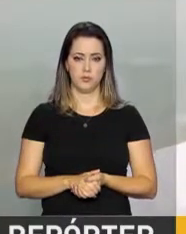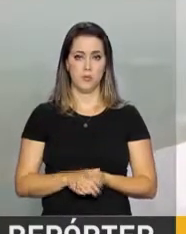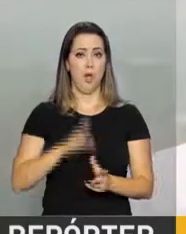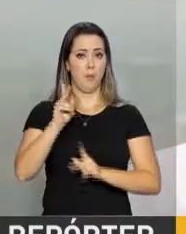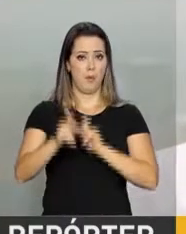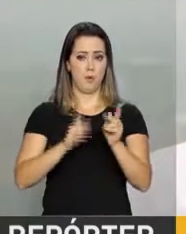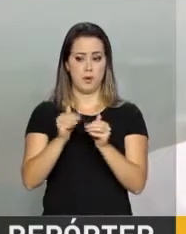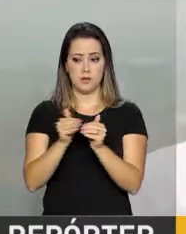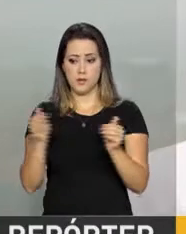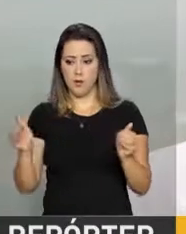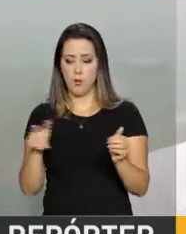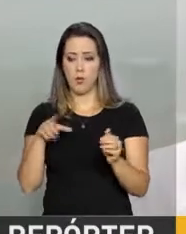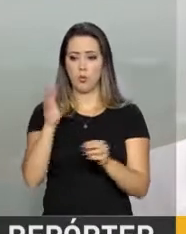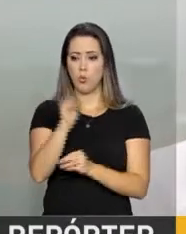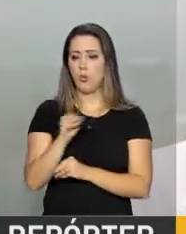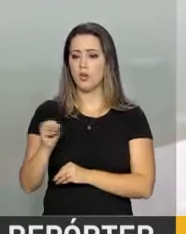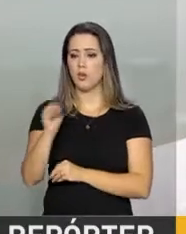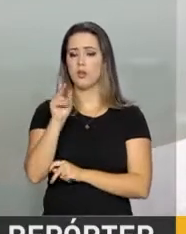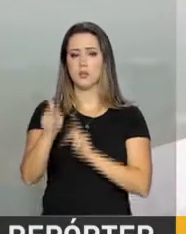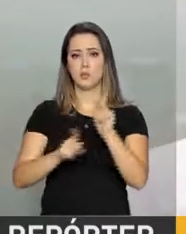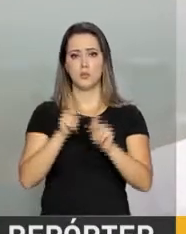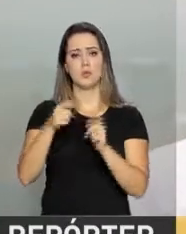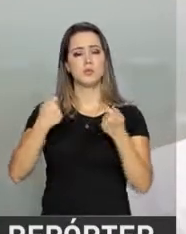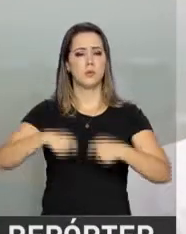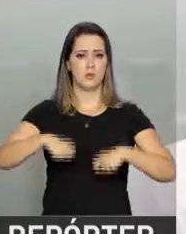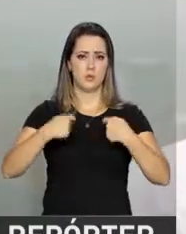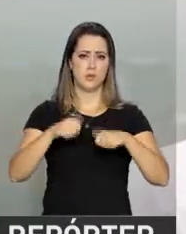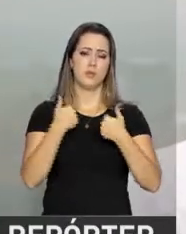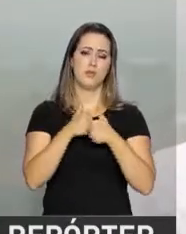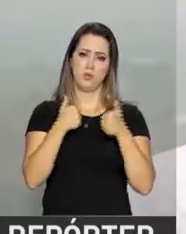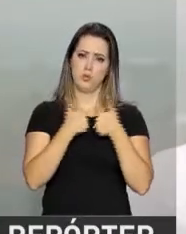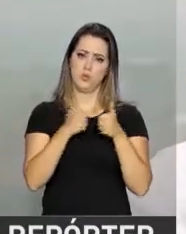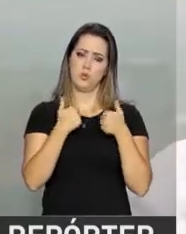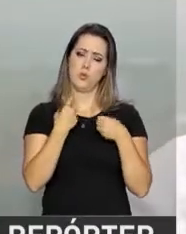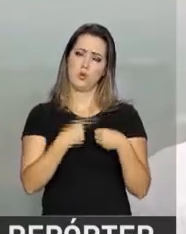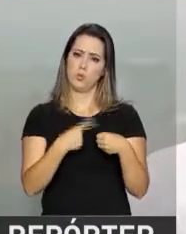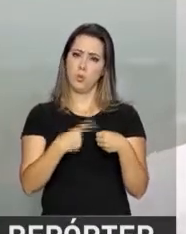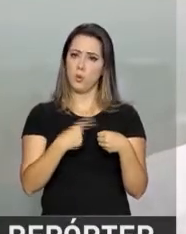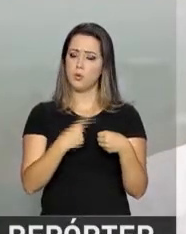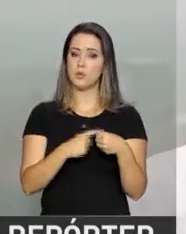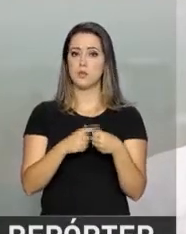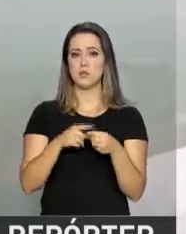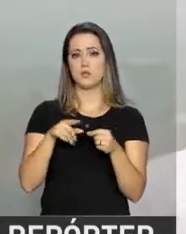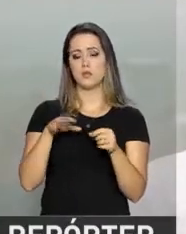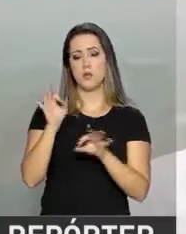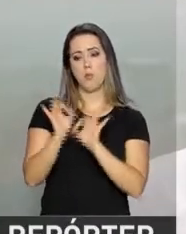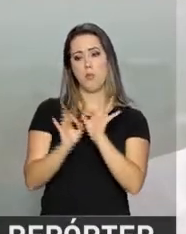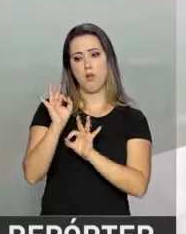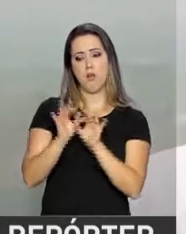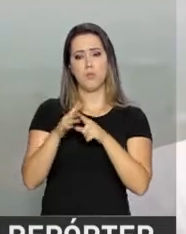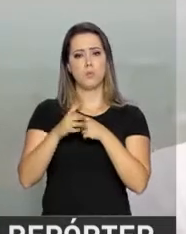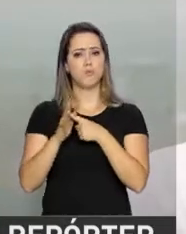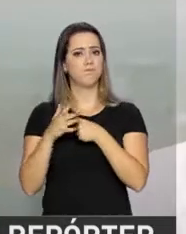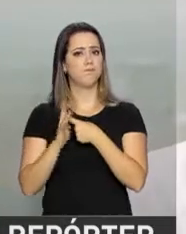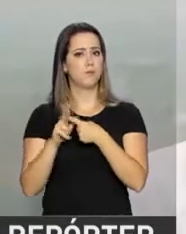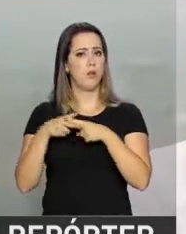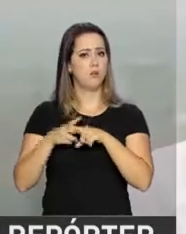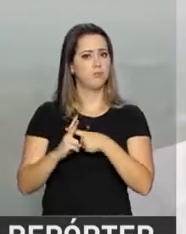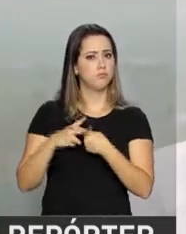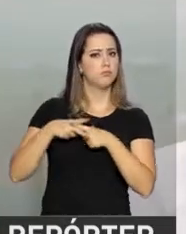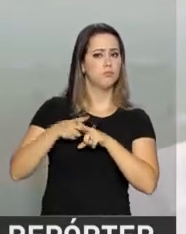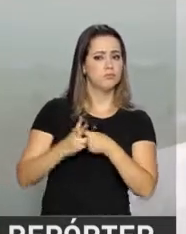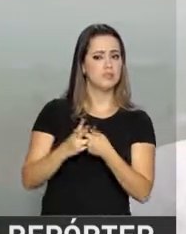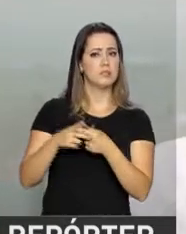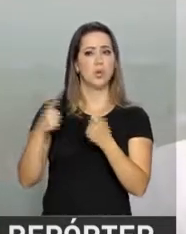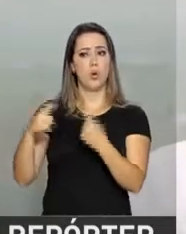população, principalmente aqueles que mais precisam do transporte público municipal, reformando terminais de integração e terminais que